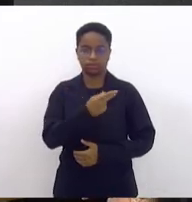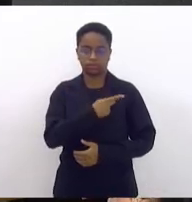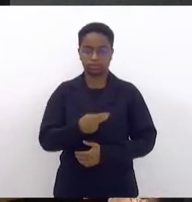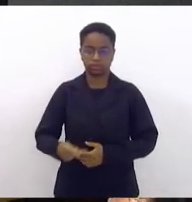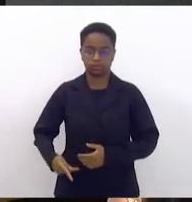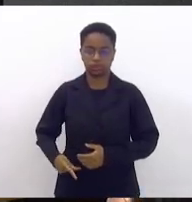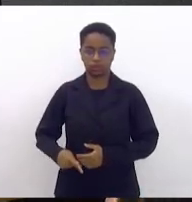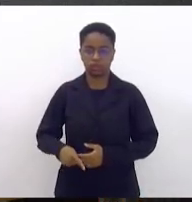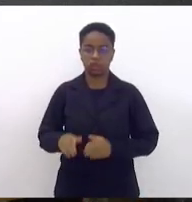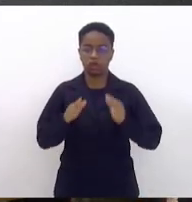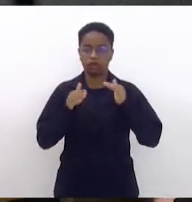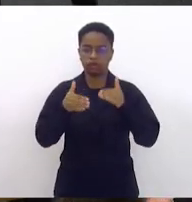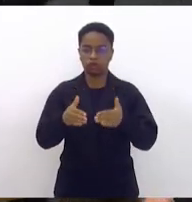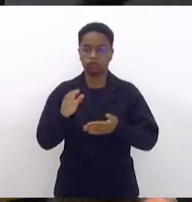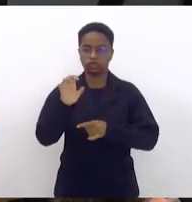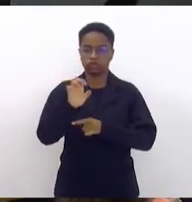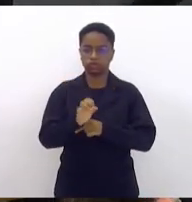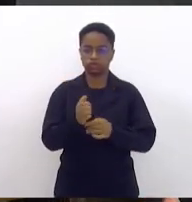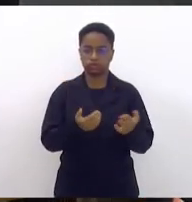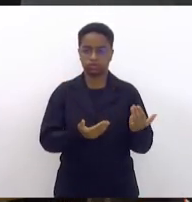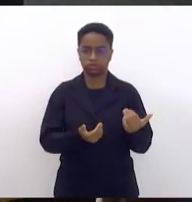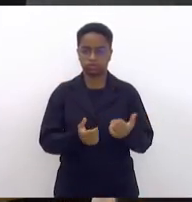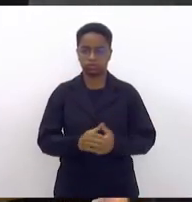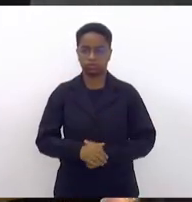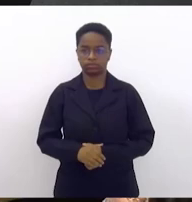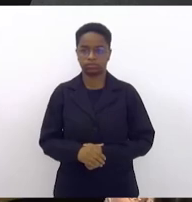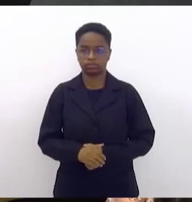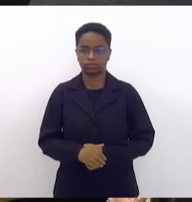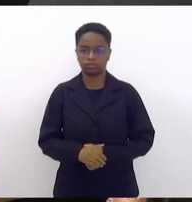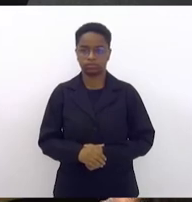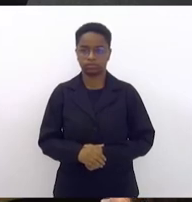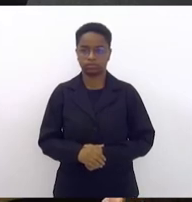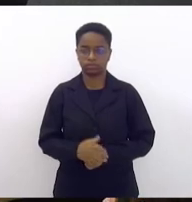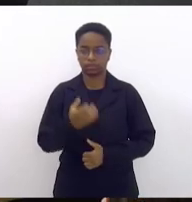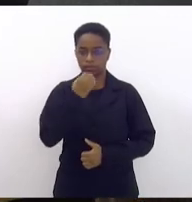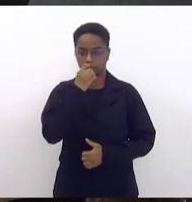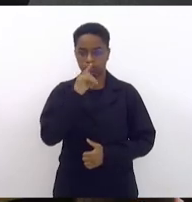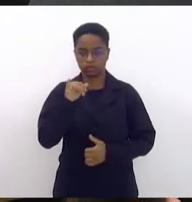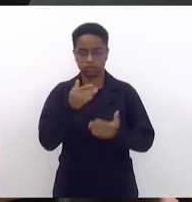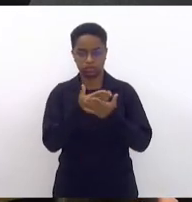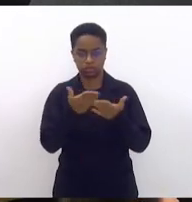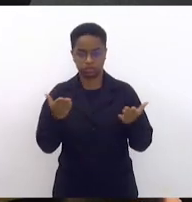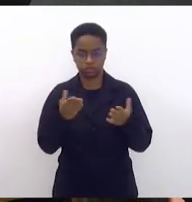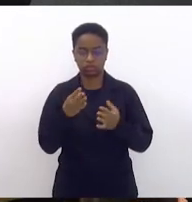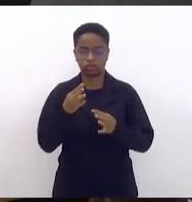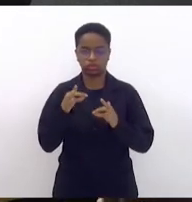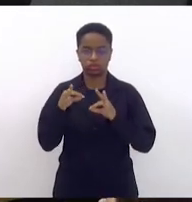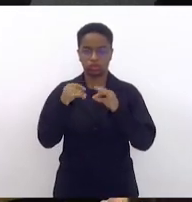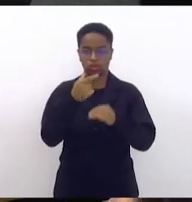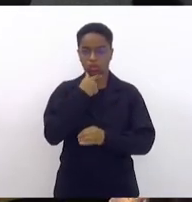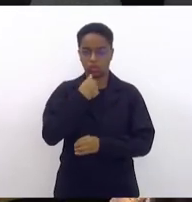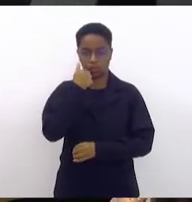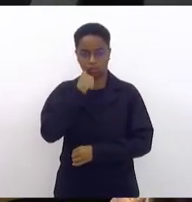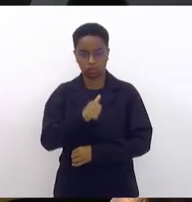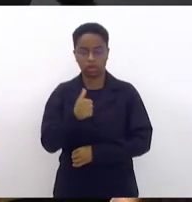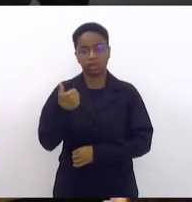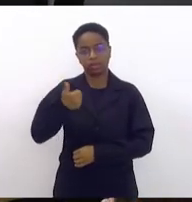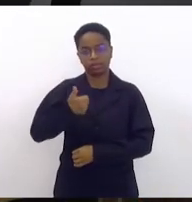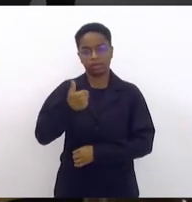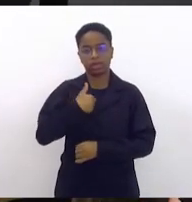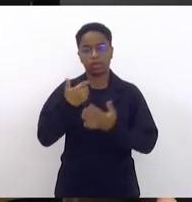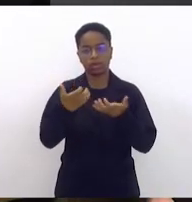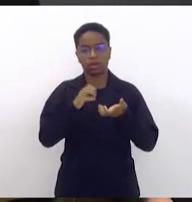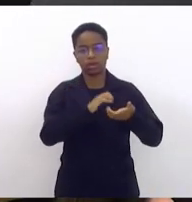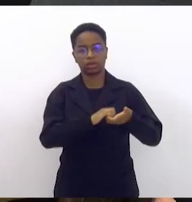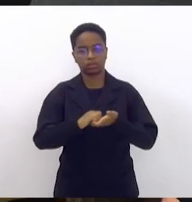do fórum estadual da juventude por favor Lari bom dia a todos e todas eh primeiramente eu queria